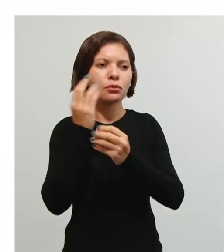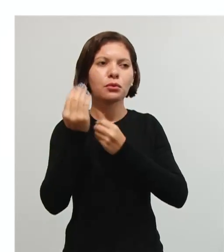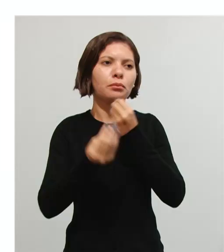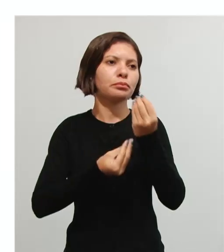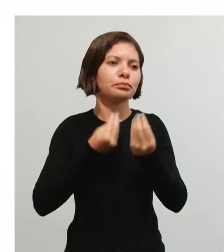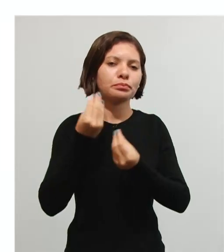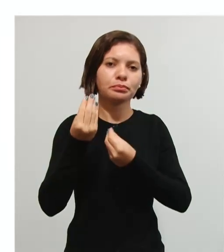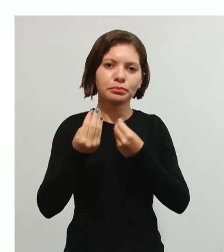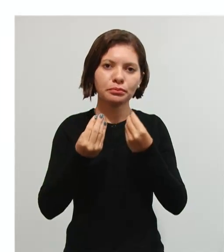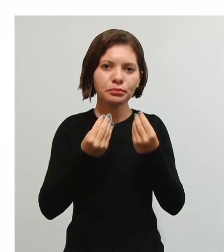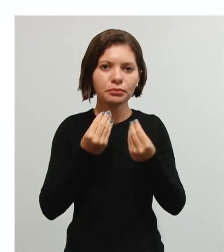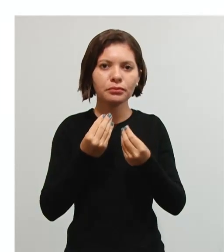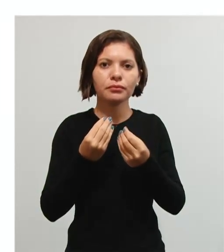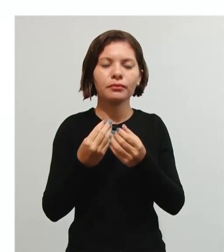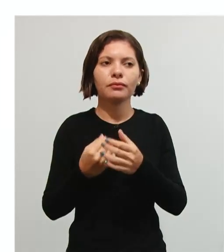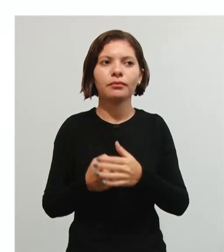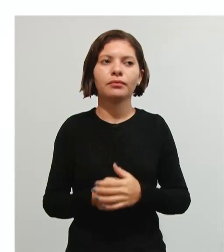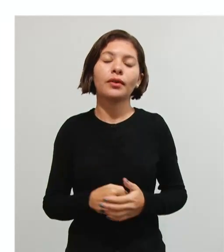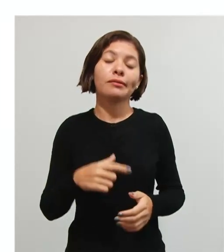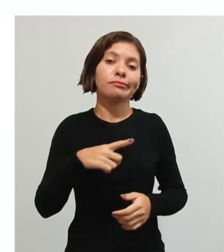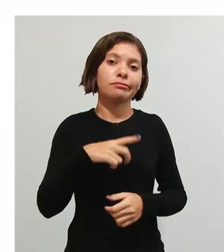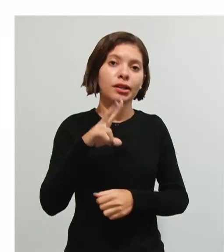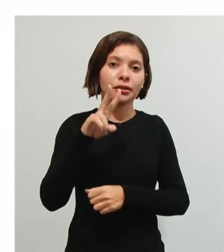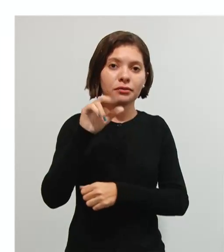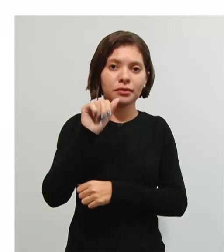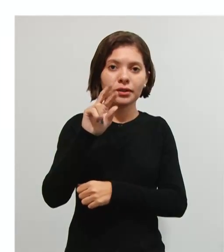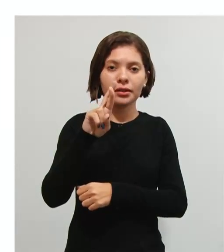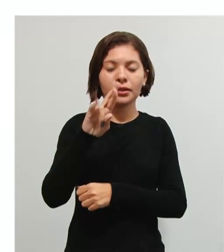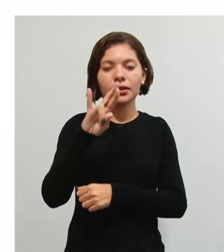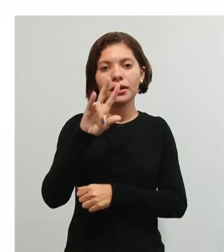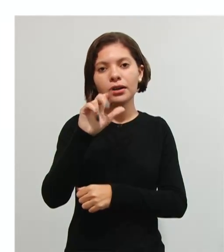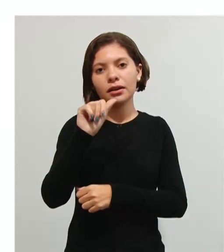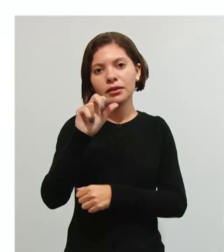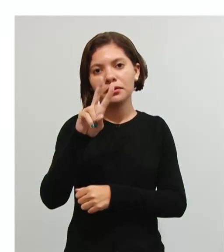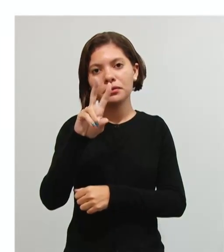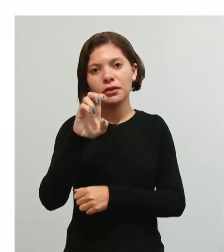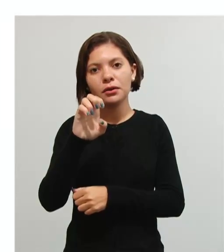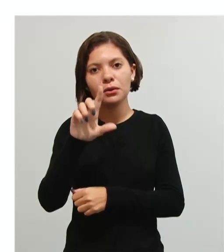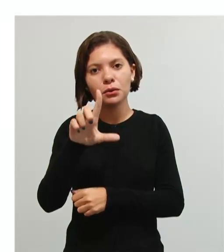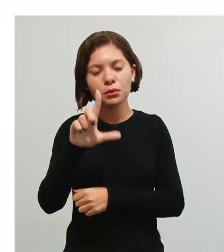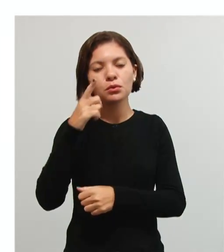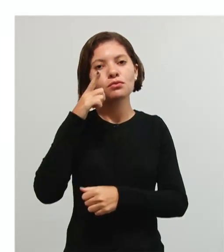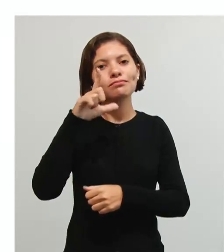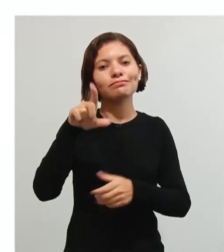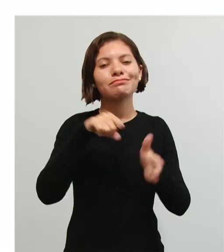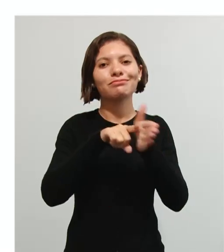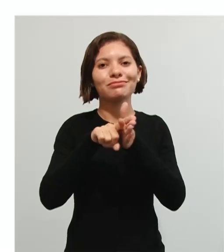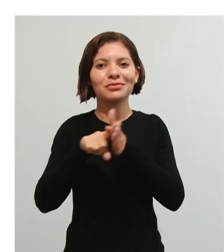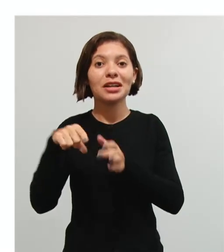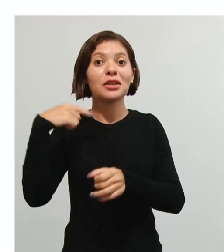si. Então, como você tem essas variáveis, você consegue pesquisar e pode chegar a um resultado.